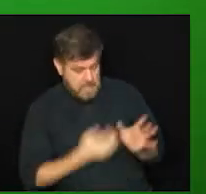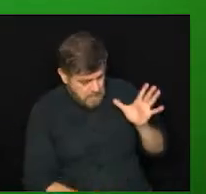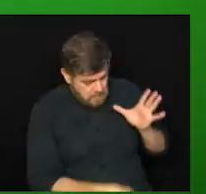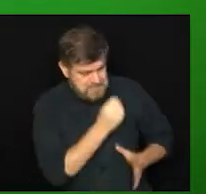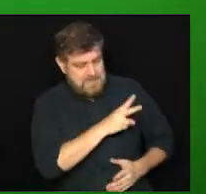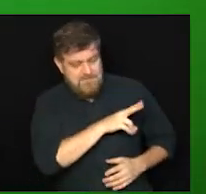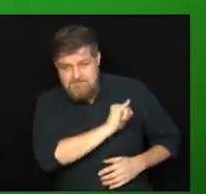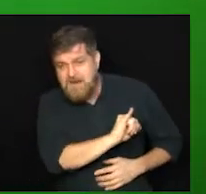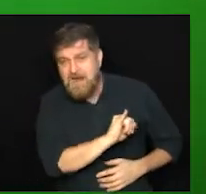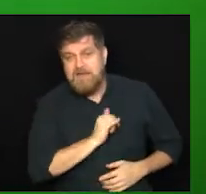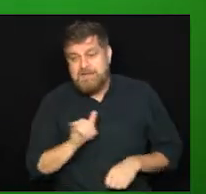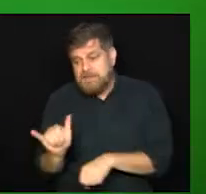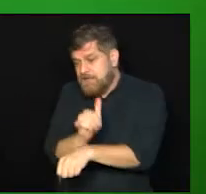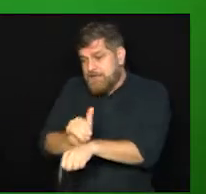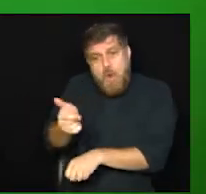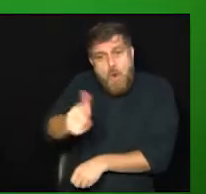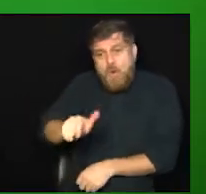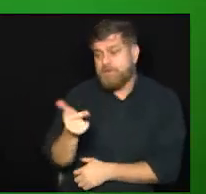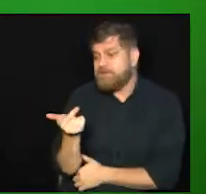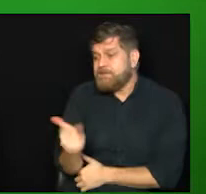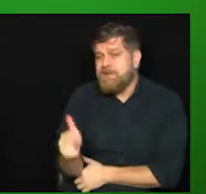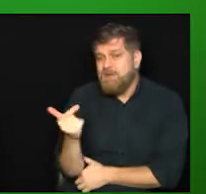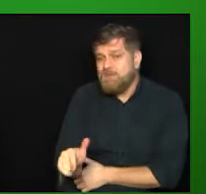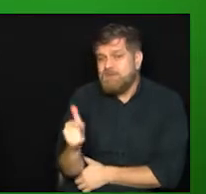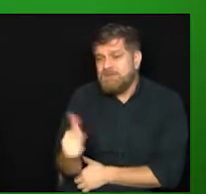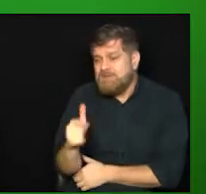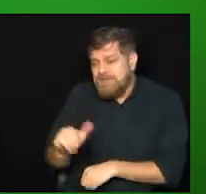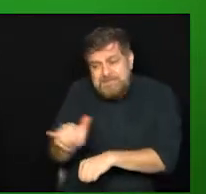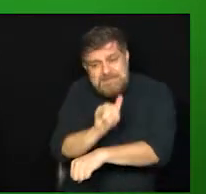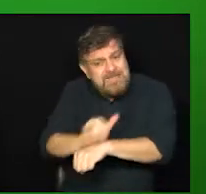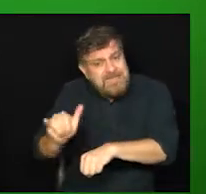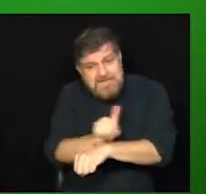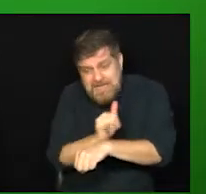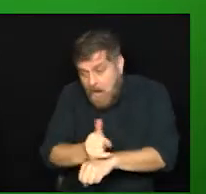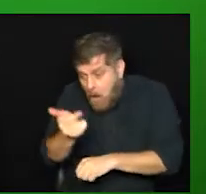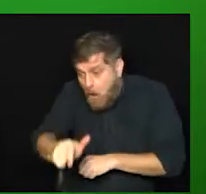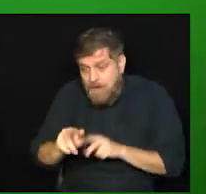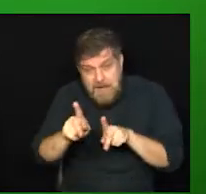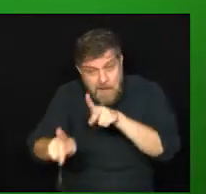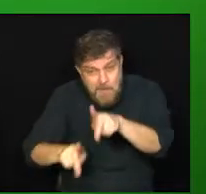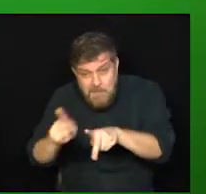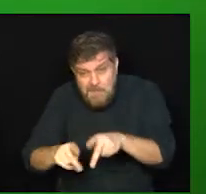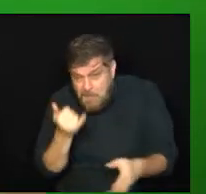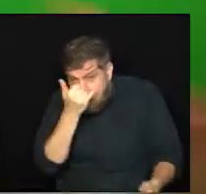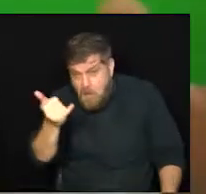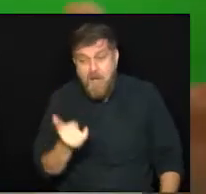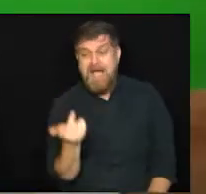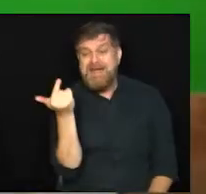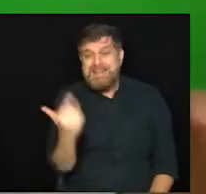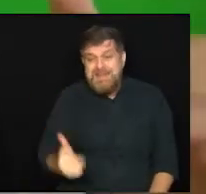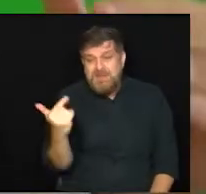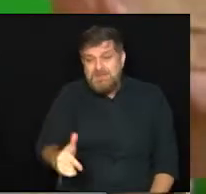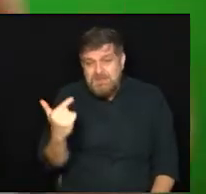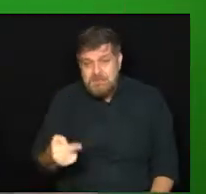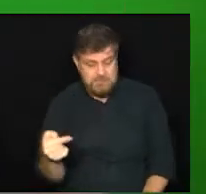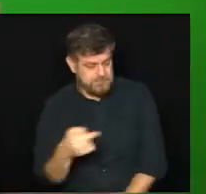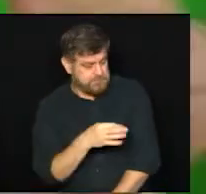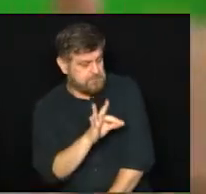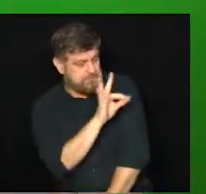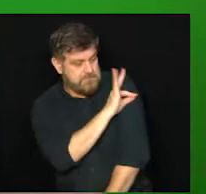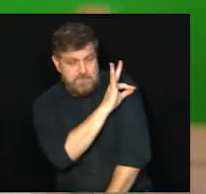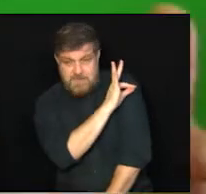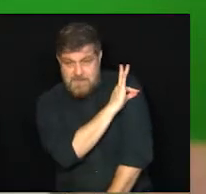Não tem outra saída para o setor, não tem outra saída para a população. Assim que ele sair, você tem que ter